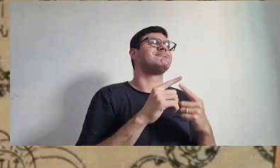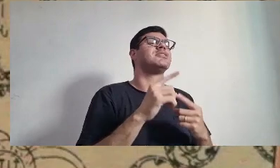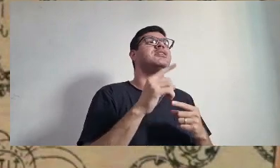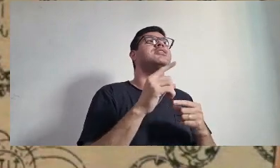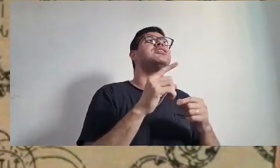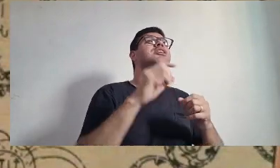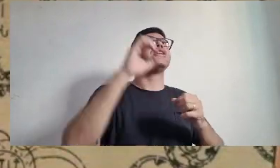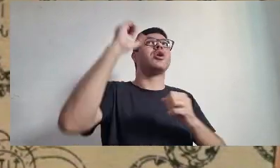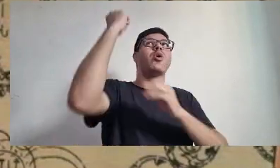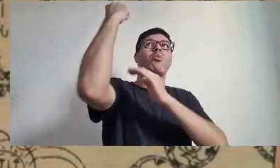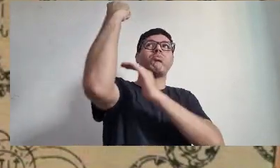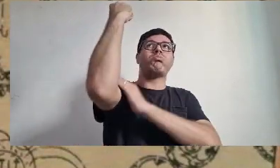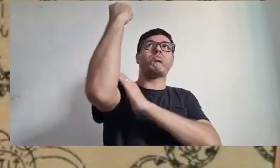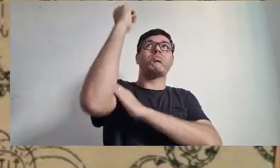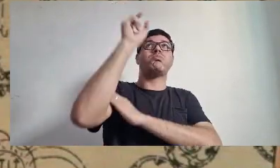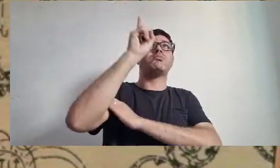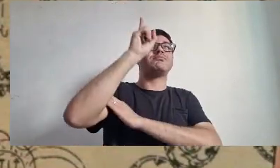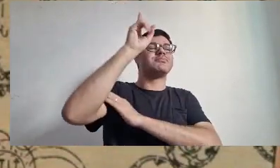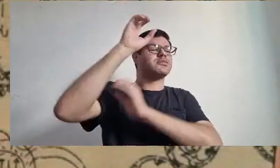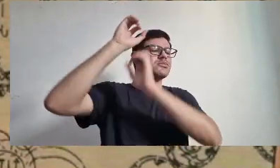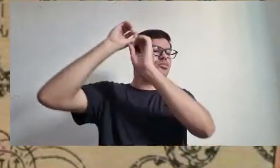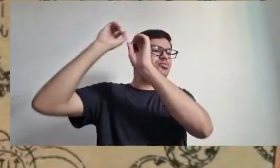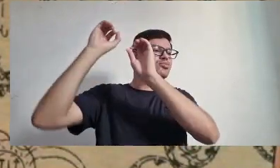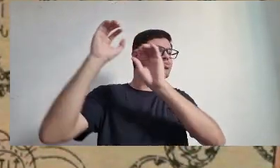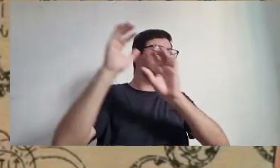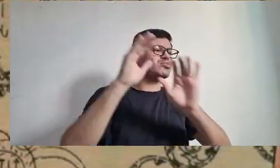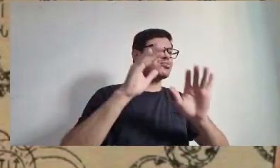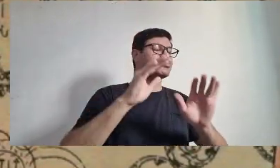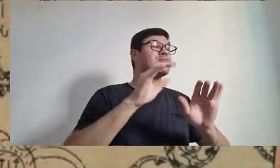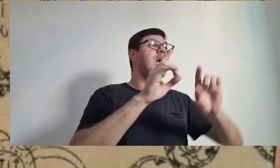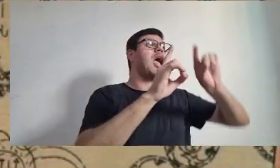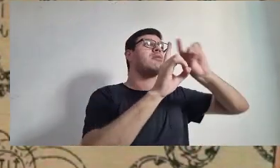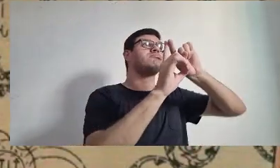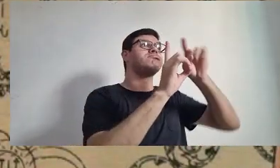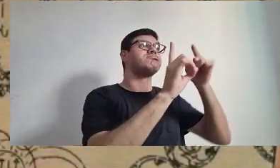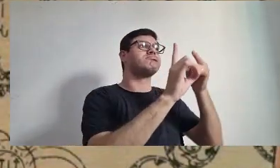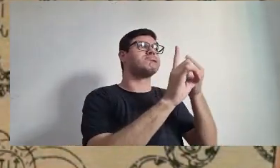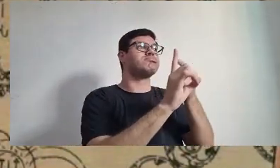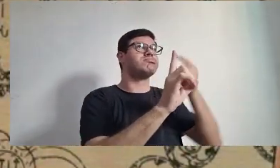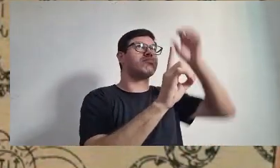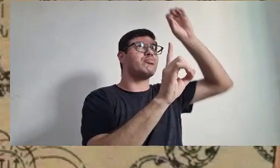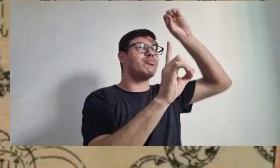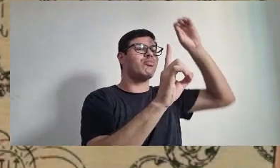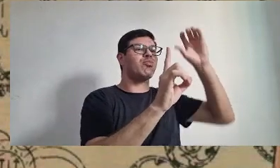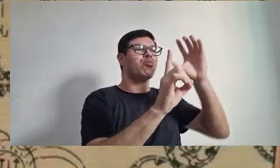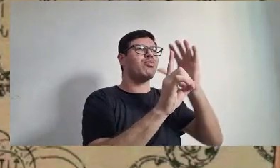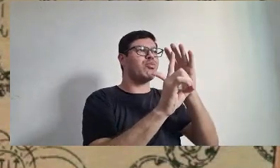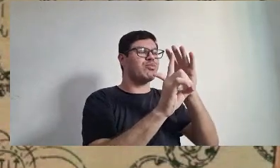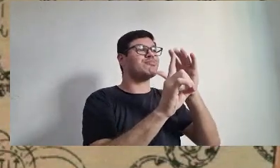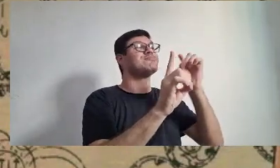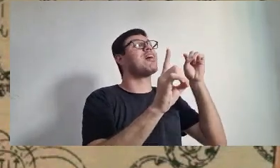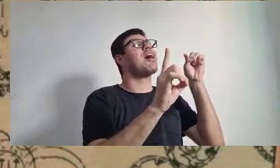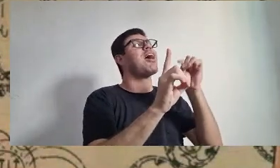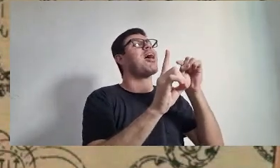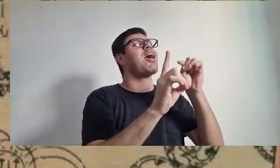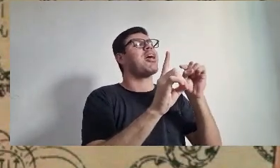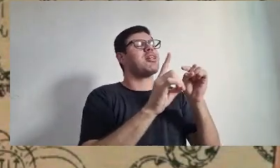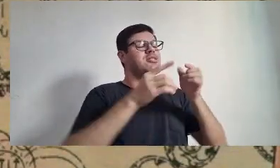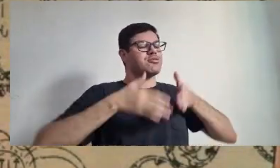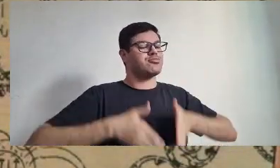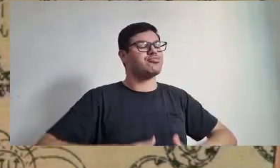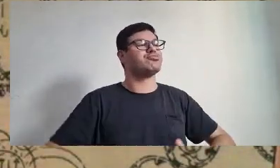do Espírito Santo. Maria era virgem quando concebeu pelo Espírito Santo e Jesus morreu